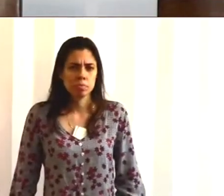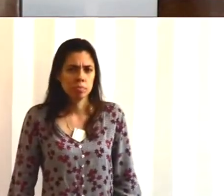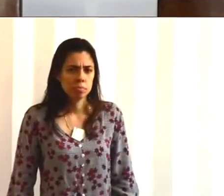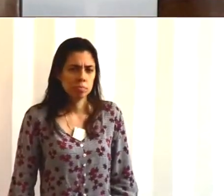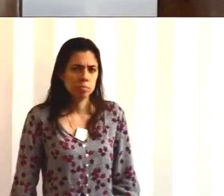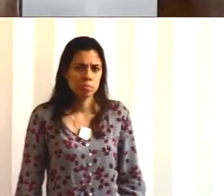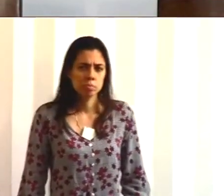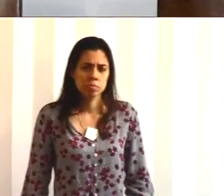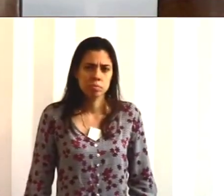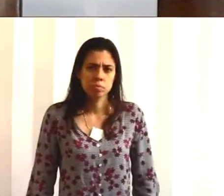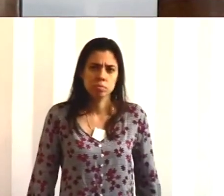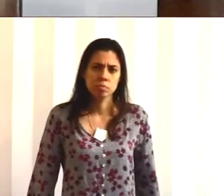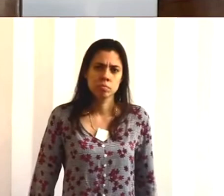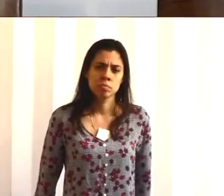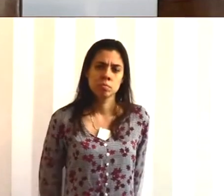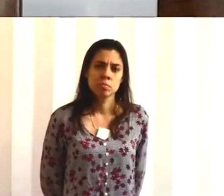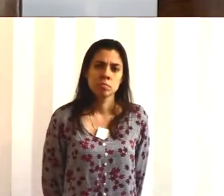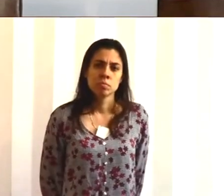vindo, estão